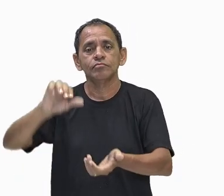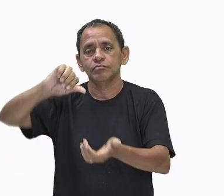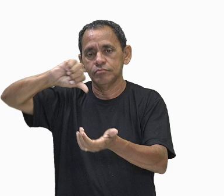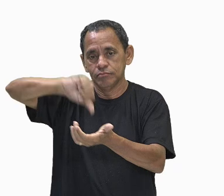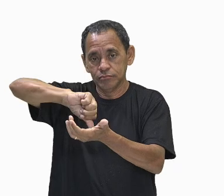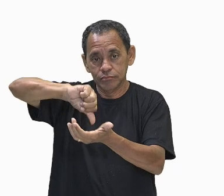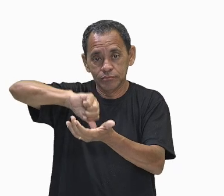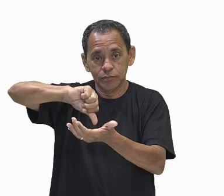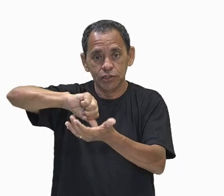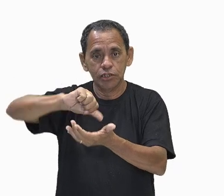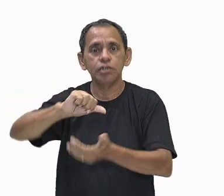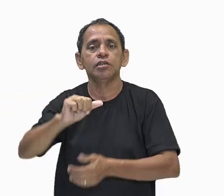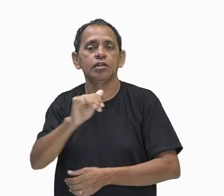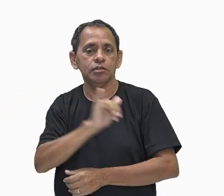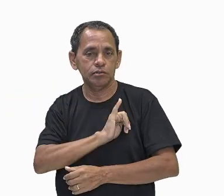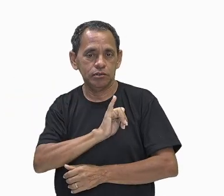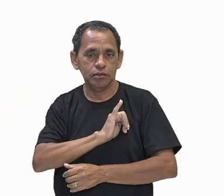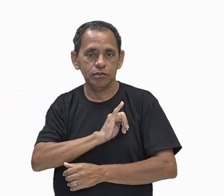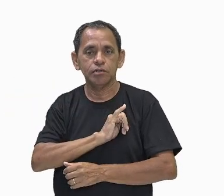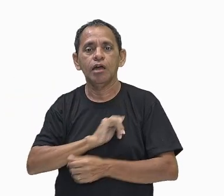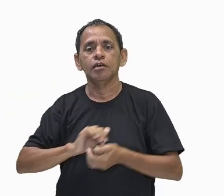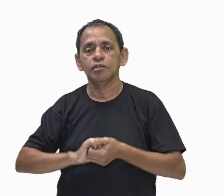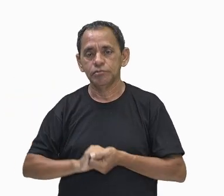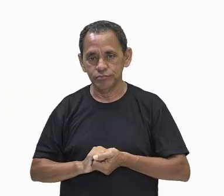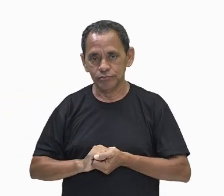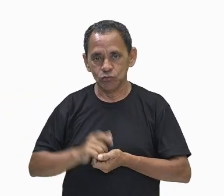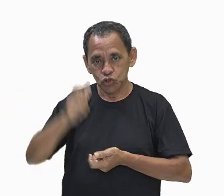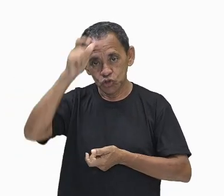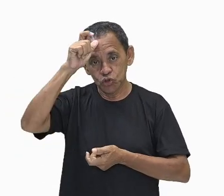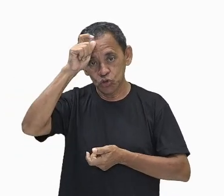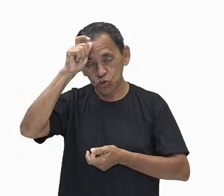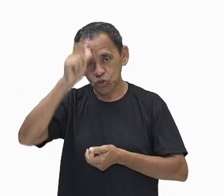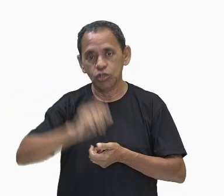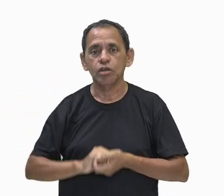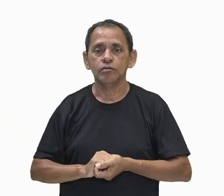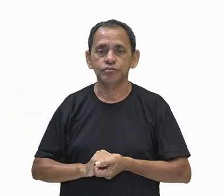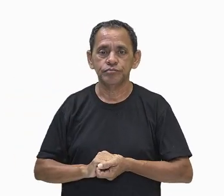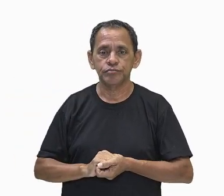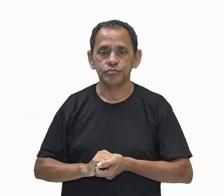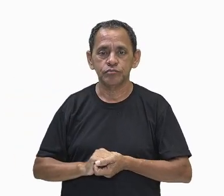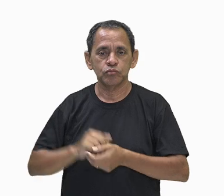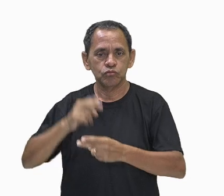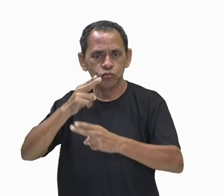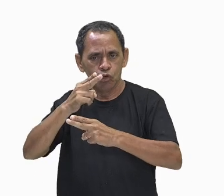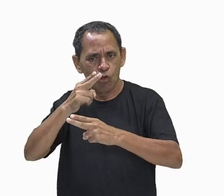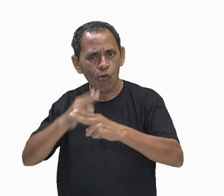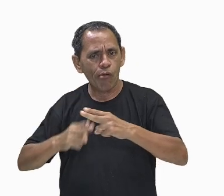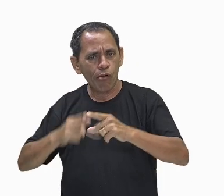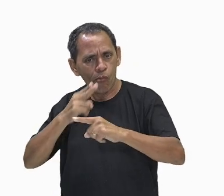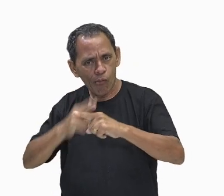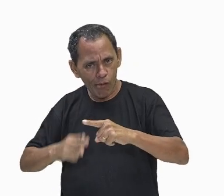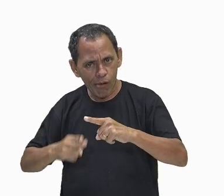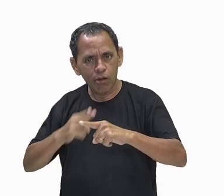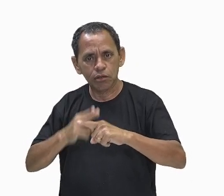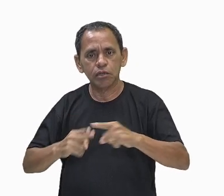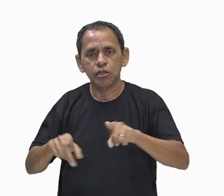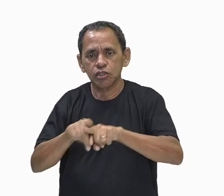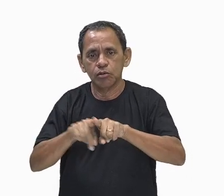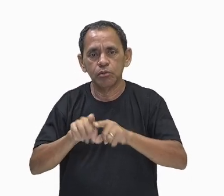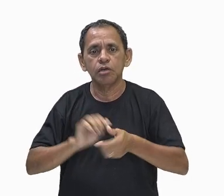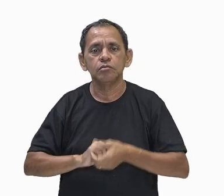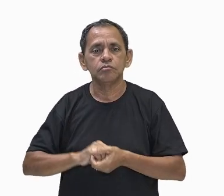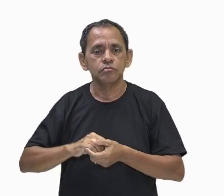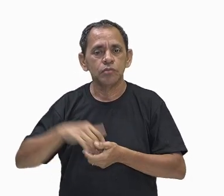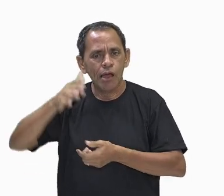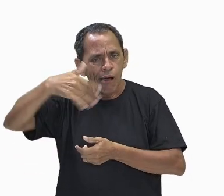Síria, Turquia e Kuwait. Então, nessa região, ela é caracterizada pelo clima árido e pela escassez de chuvas.